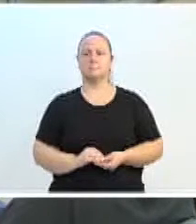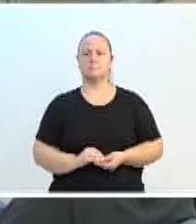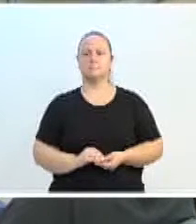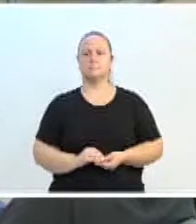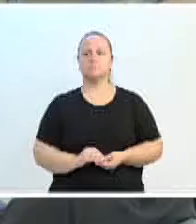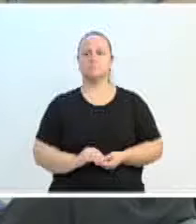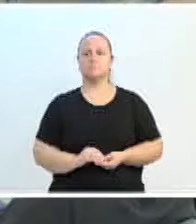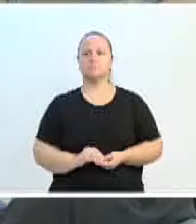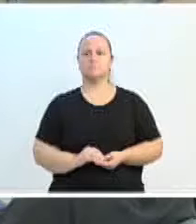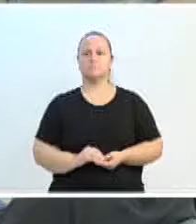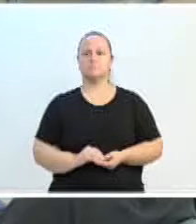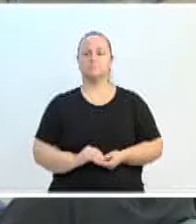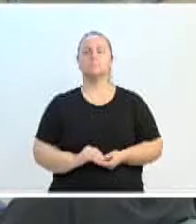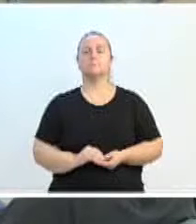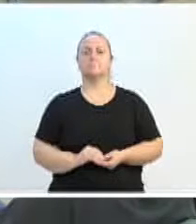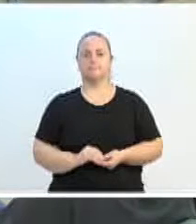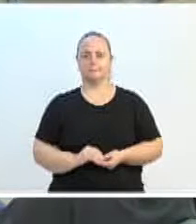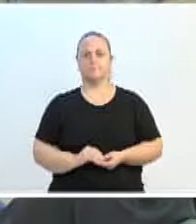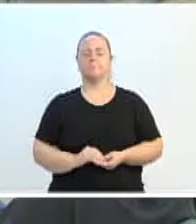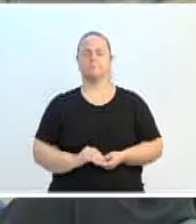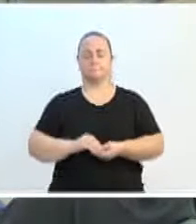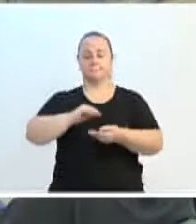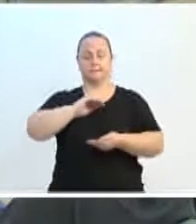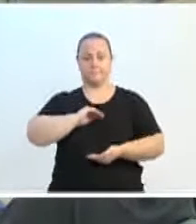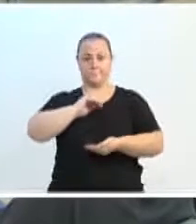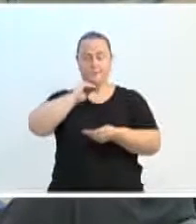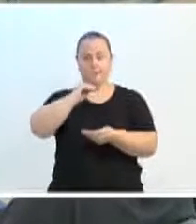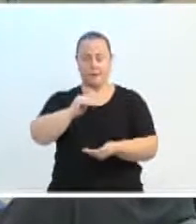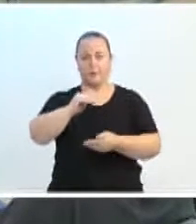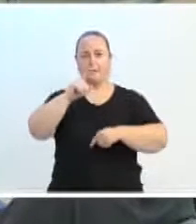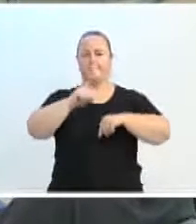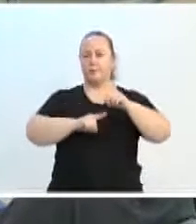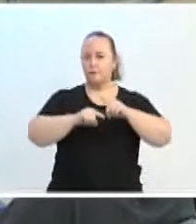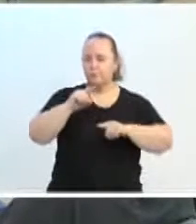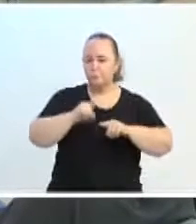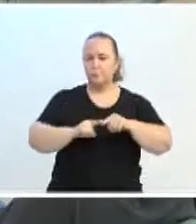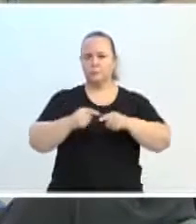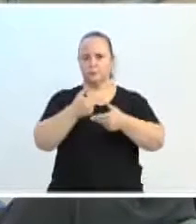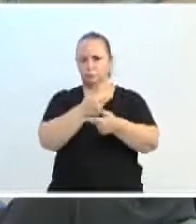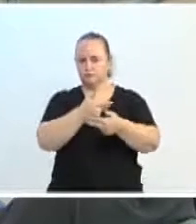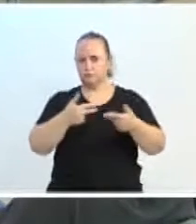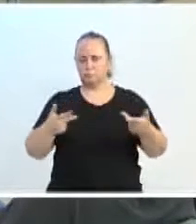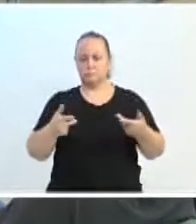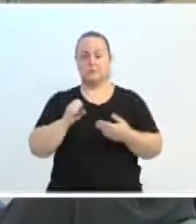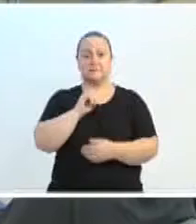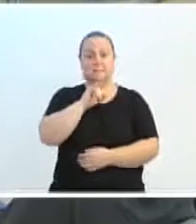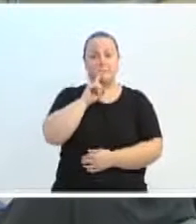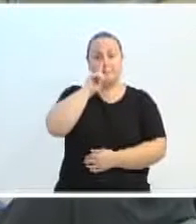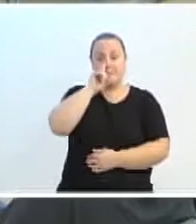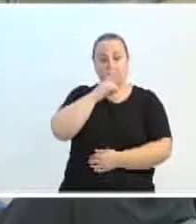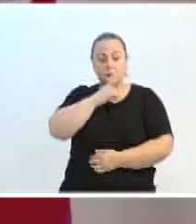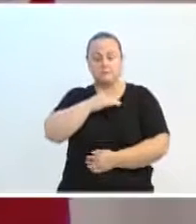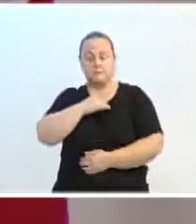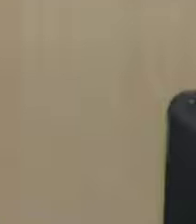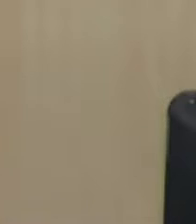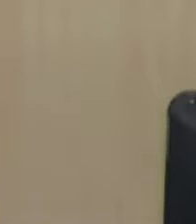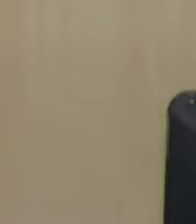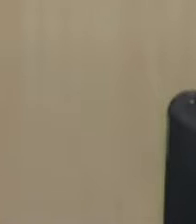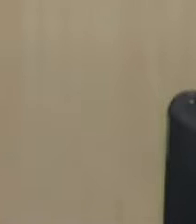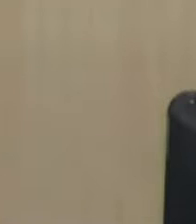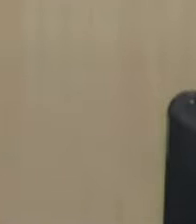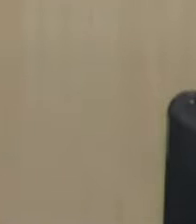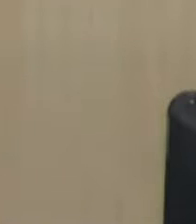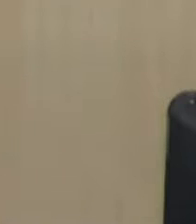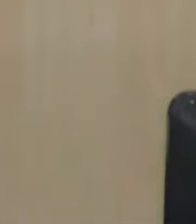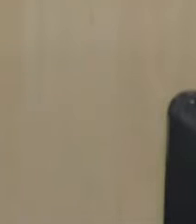Jens Mantal, que obriga os hospitais de Blumenau a informar aos idosos sobre o direito de manterem